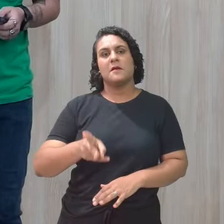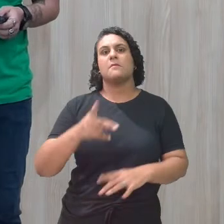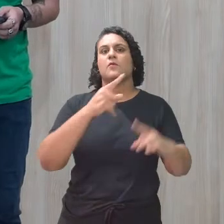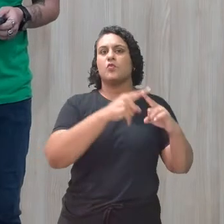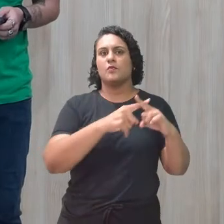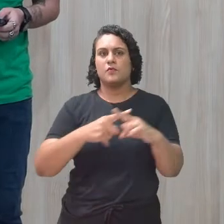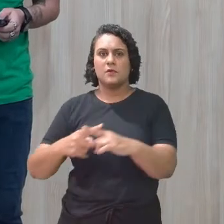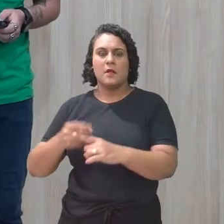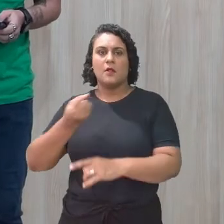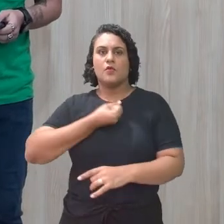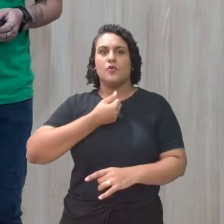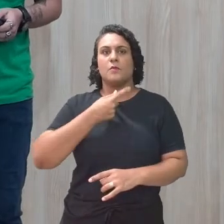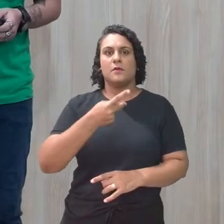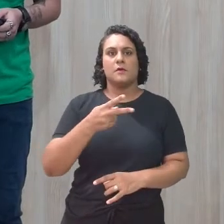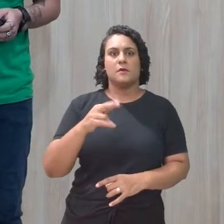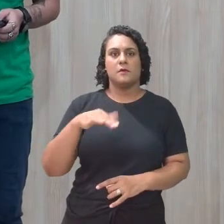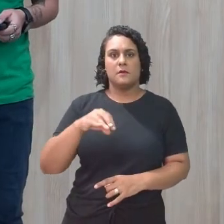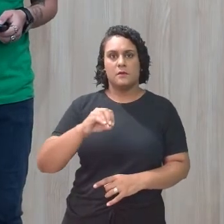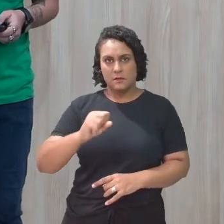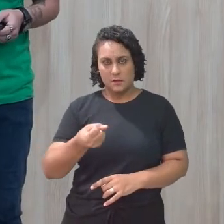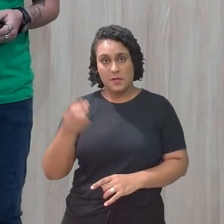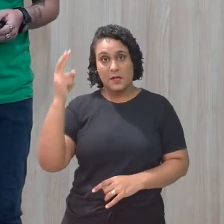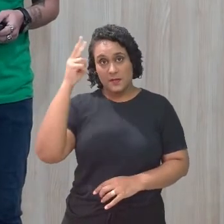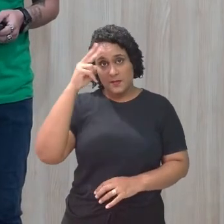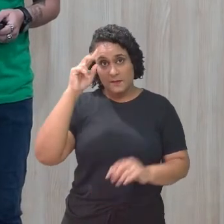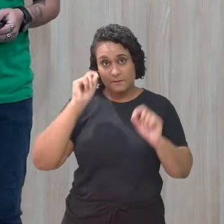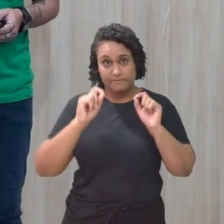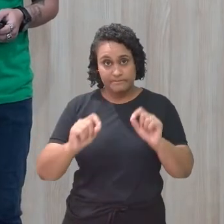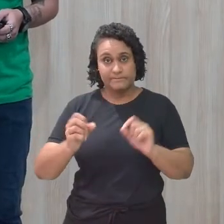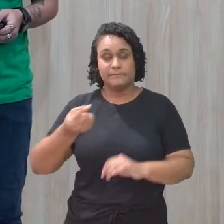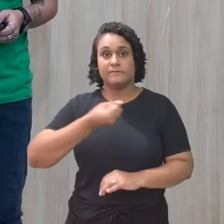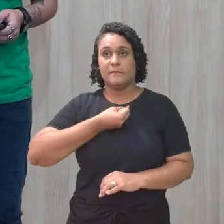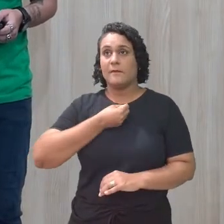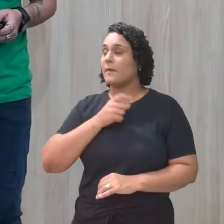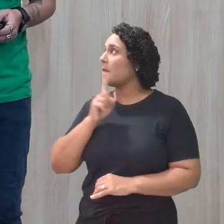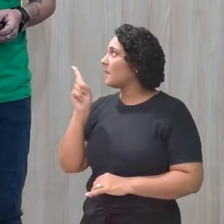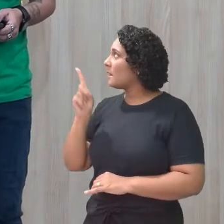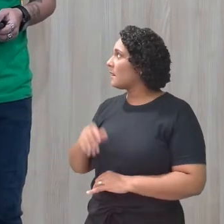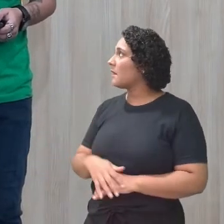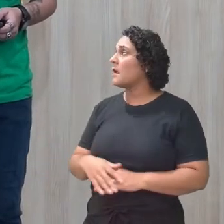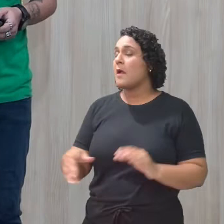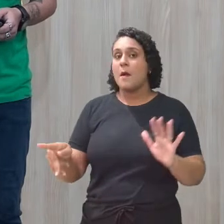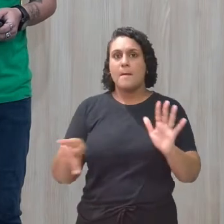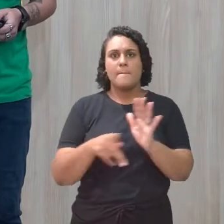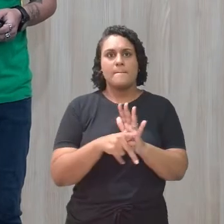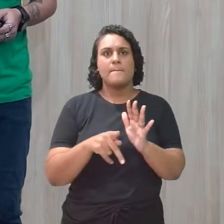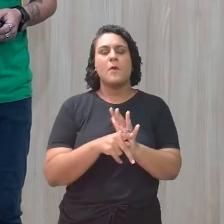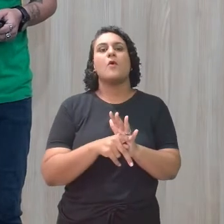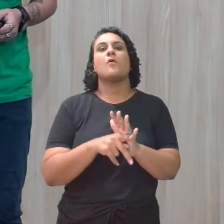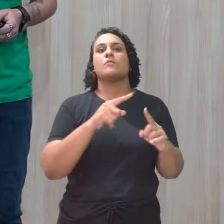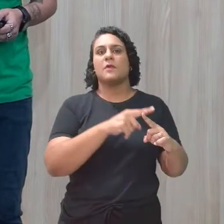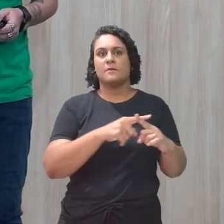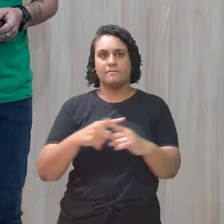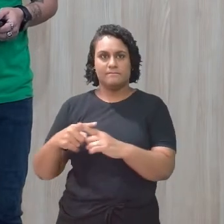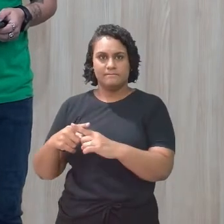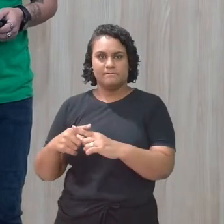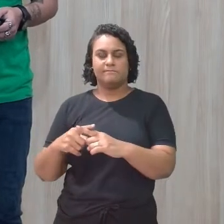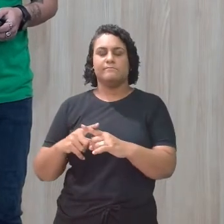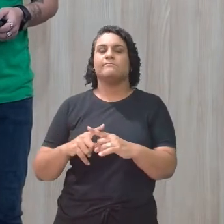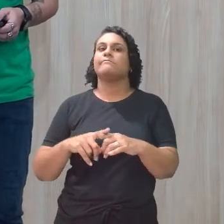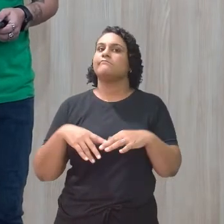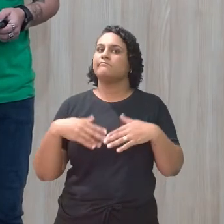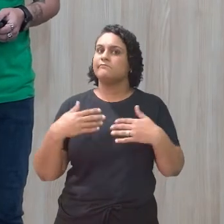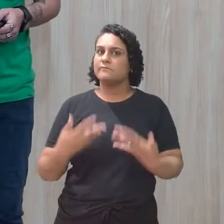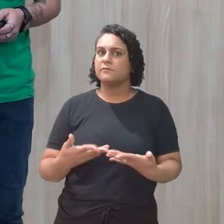multiplicação de fatores primos, lembrando que fatores são os elementos constituintes da multiplicação. Então, toda